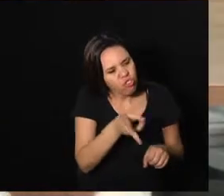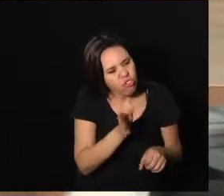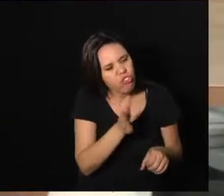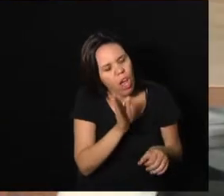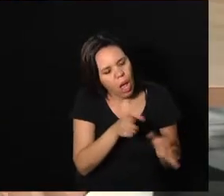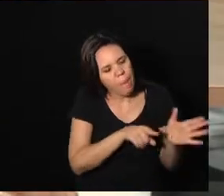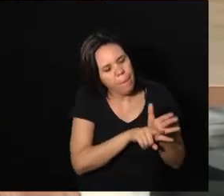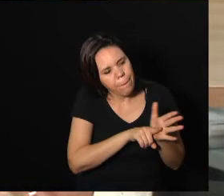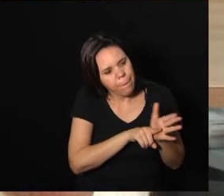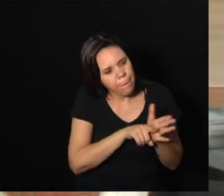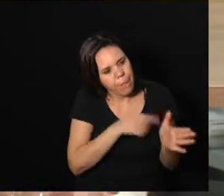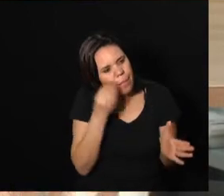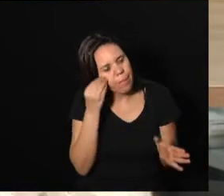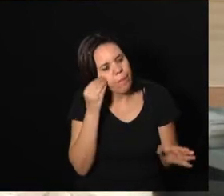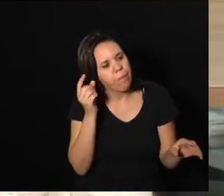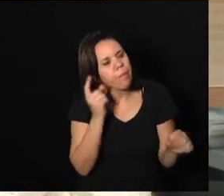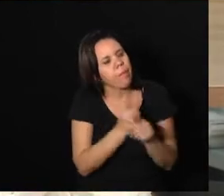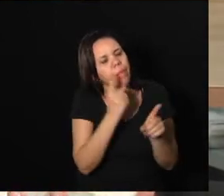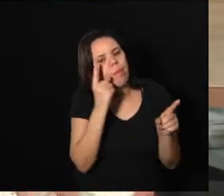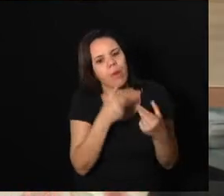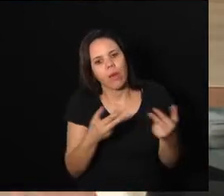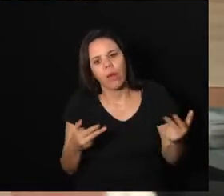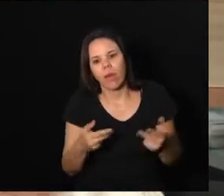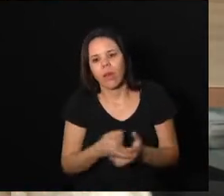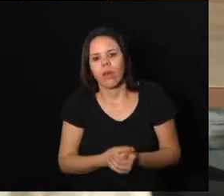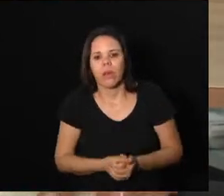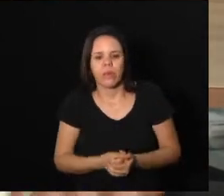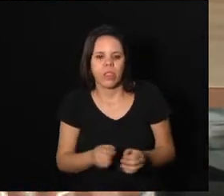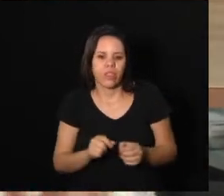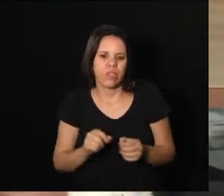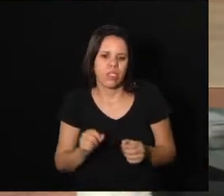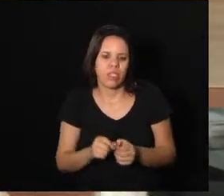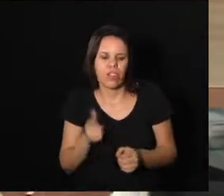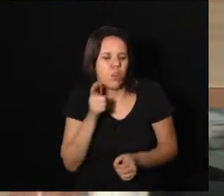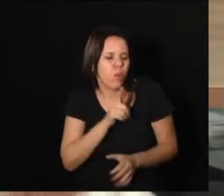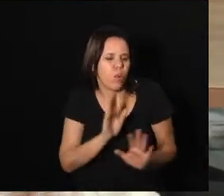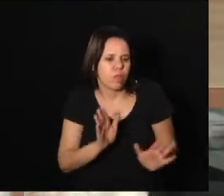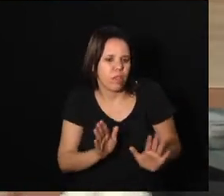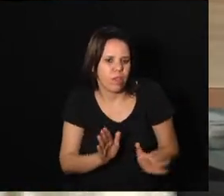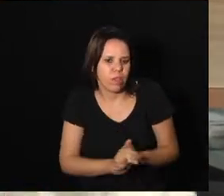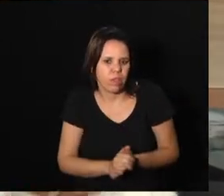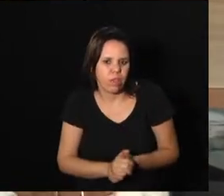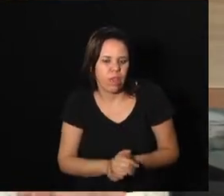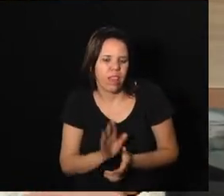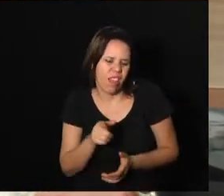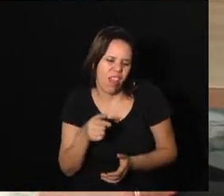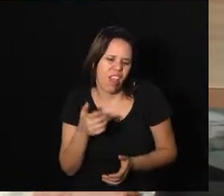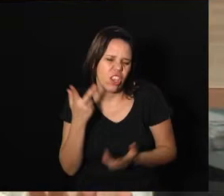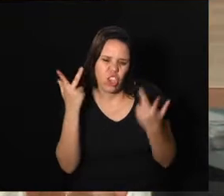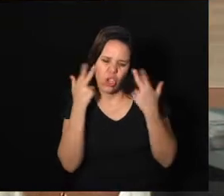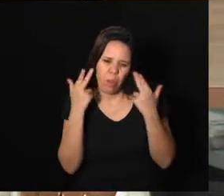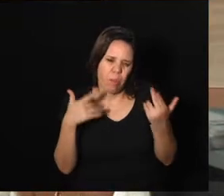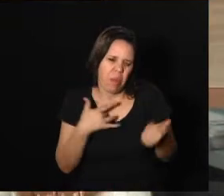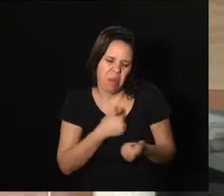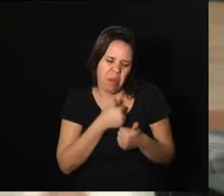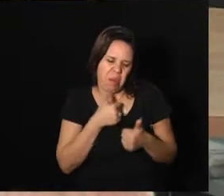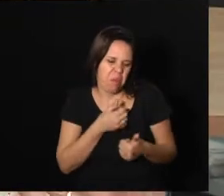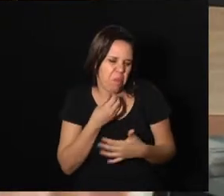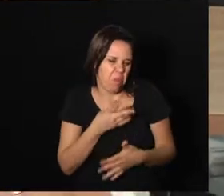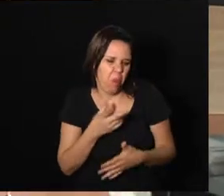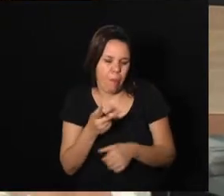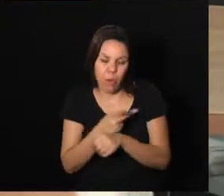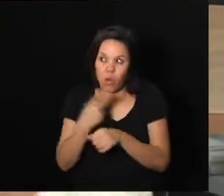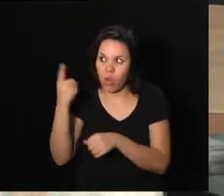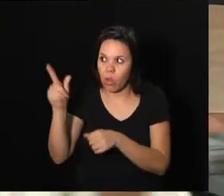pesquisou, já tentou encontrar alguma outra coisa que pudesse fazer e não conseguiu, realmente é até saudável que ela procure alguma outra coisa, é